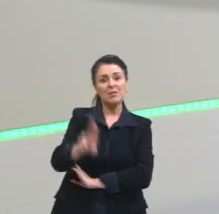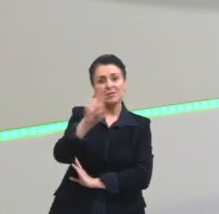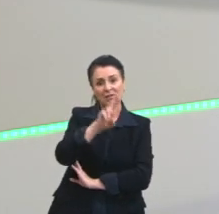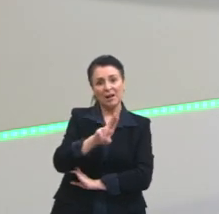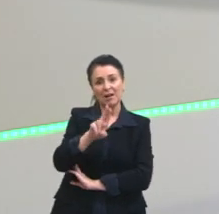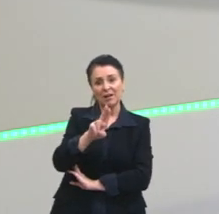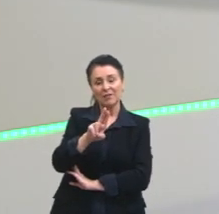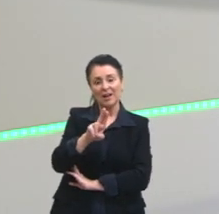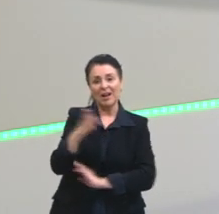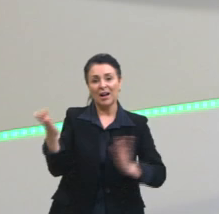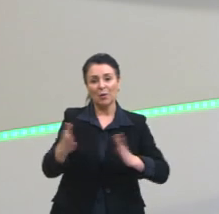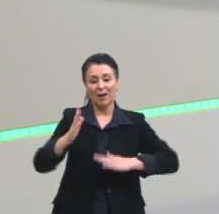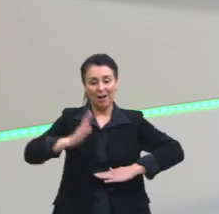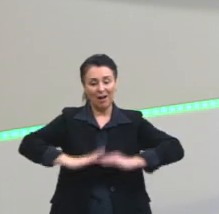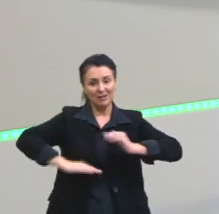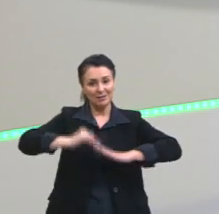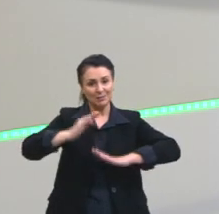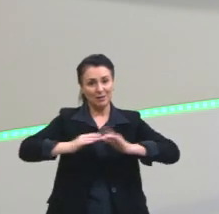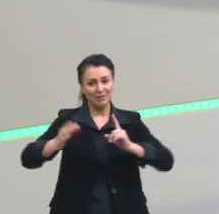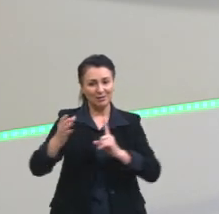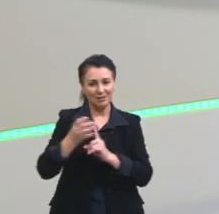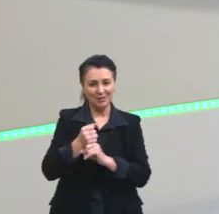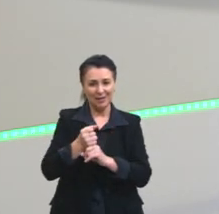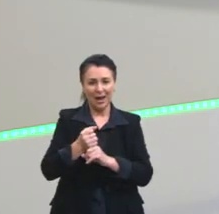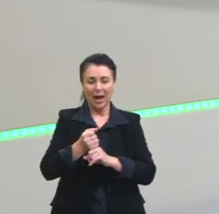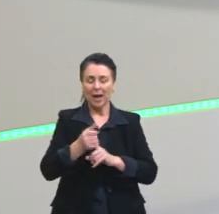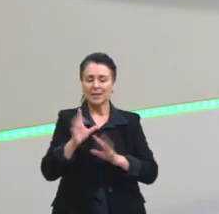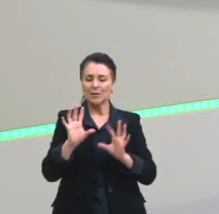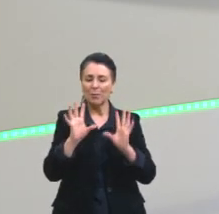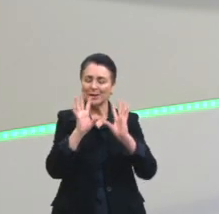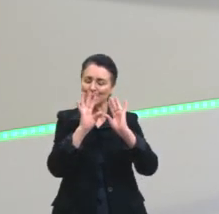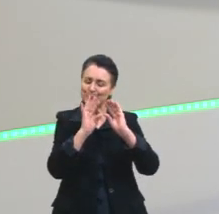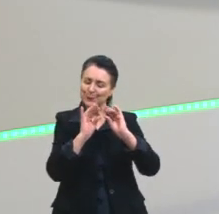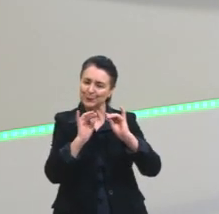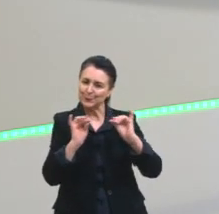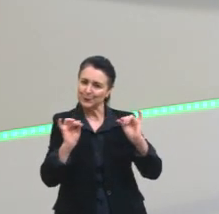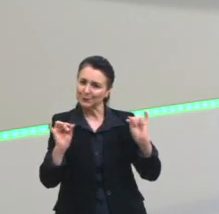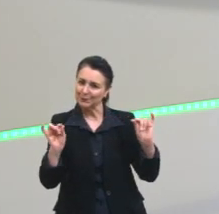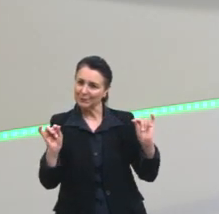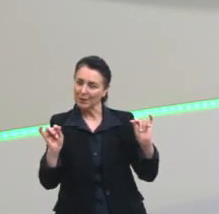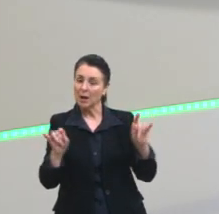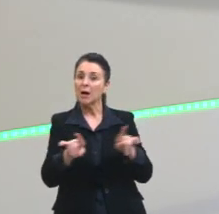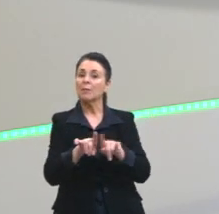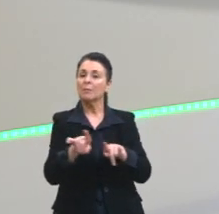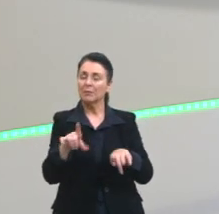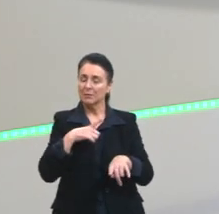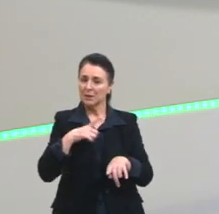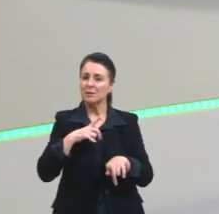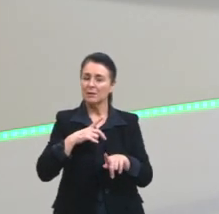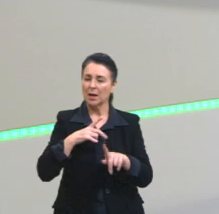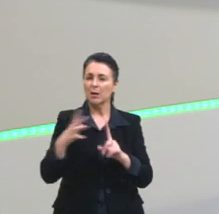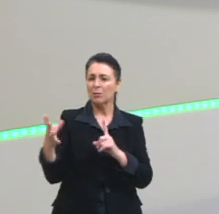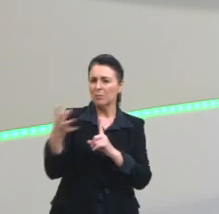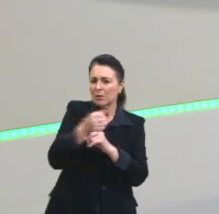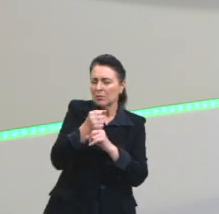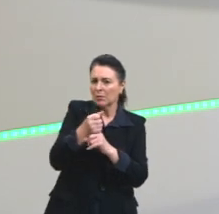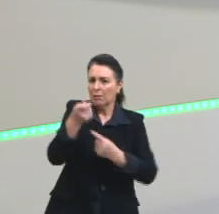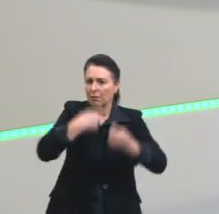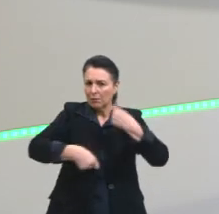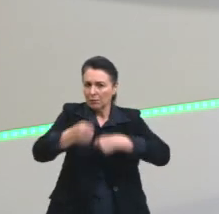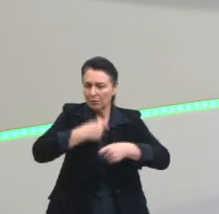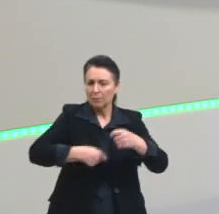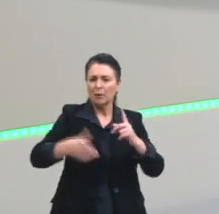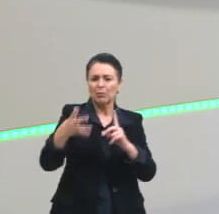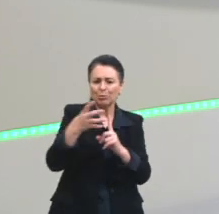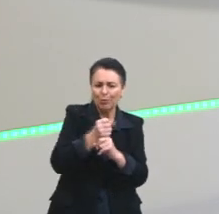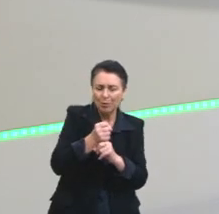as práticas imperialistas elas são mais sutis e as envolvem também uma dominação Econômica uma dominação cultural